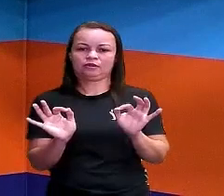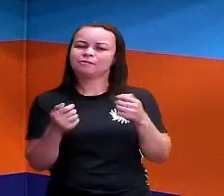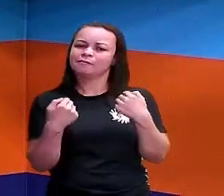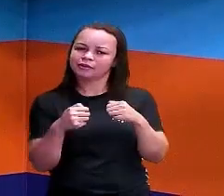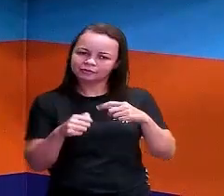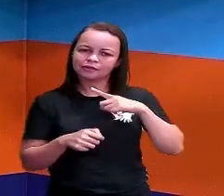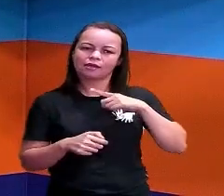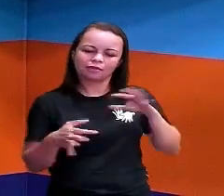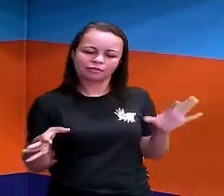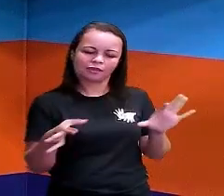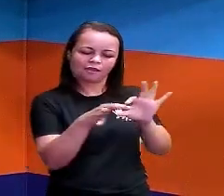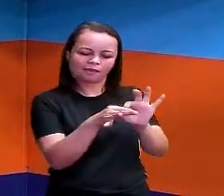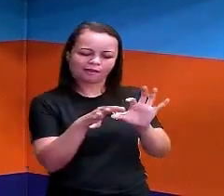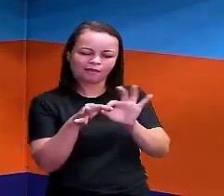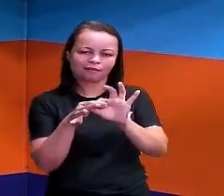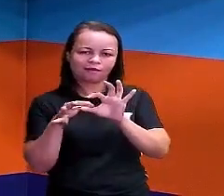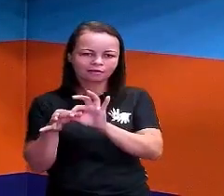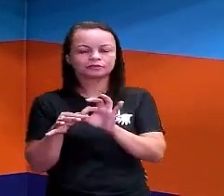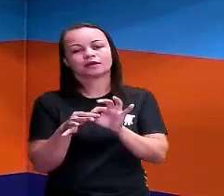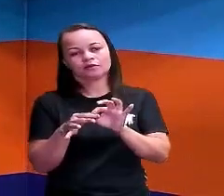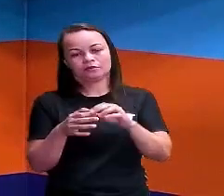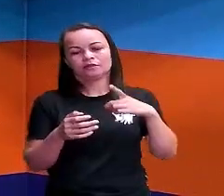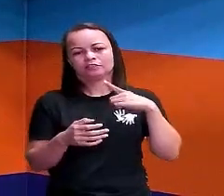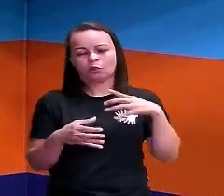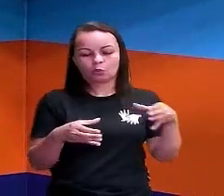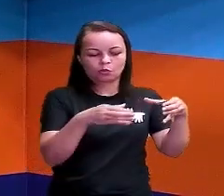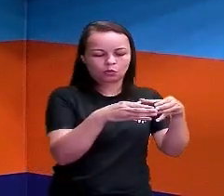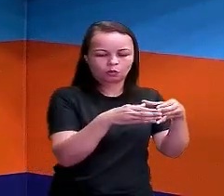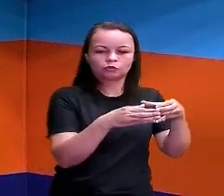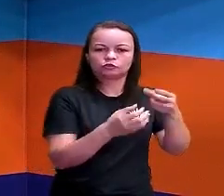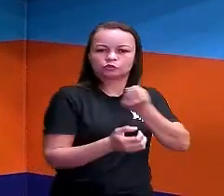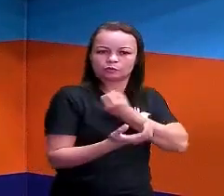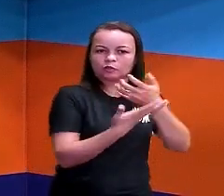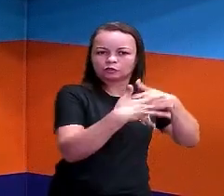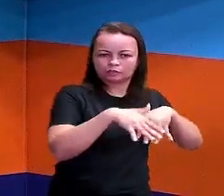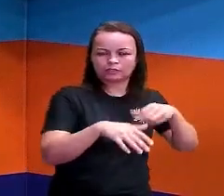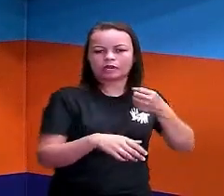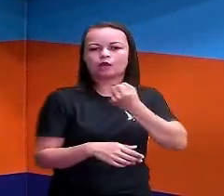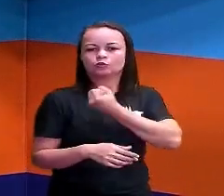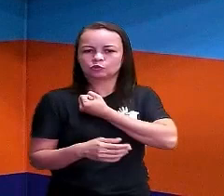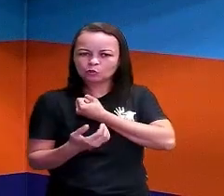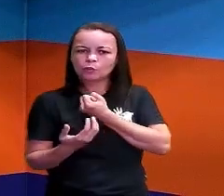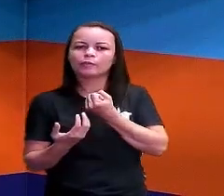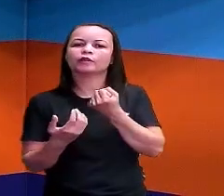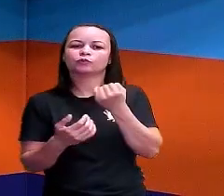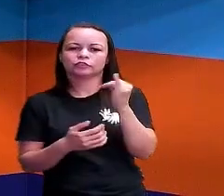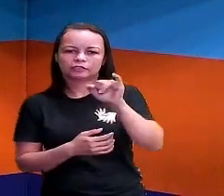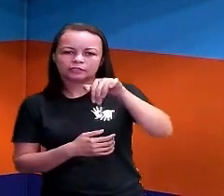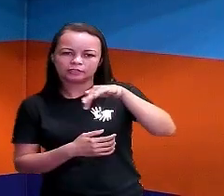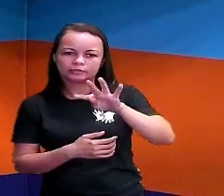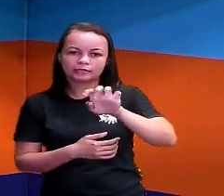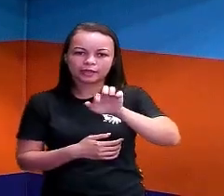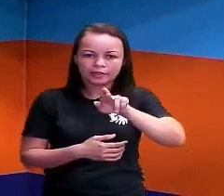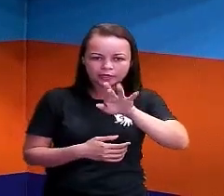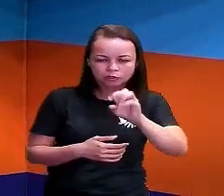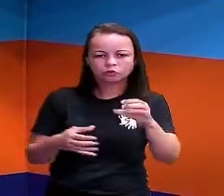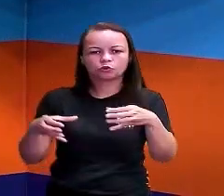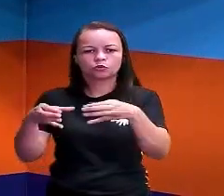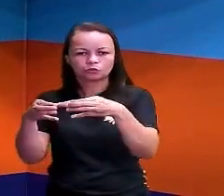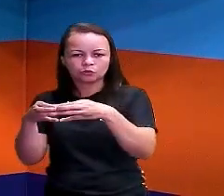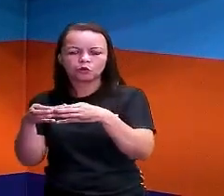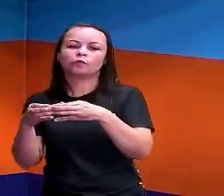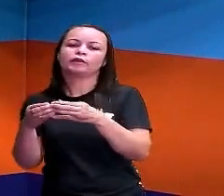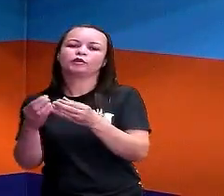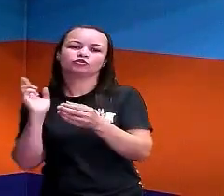ligação. Eu tenho o conjunto dos números naturais, eu tenho o conjunto dos números inteiros, eu tenho o conjunto dos números racionais, e todos esses conjuntos anteriores que eu falei,